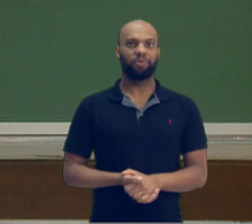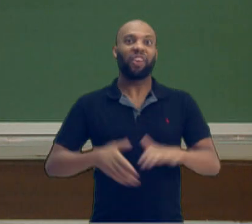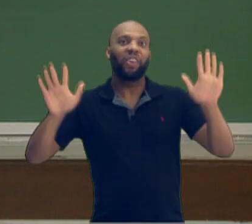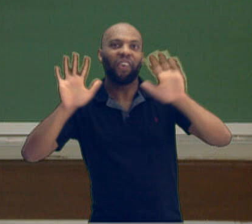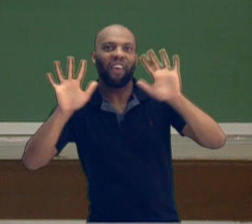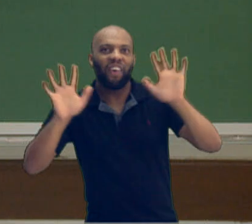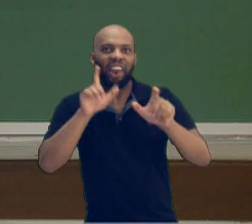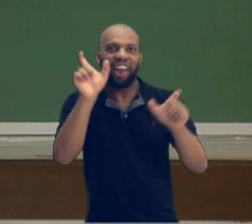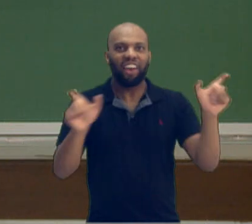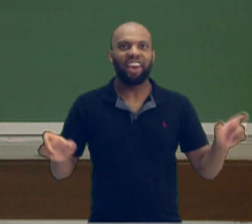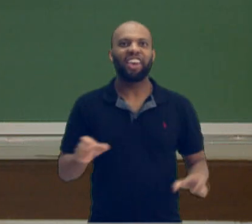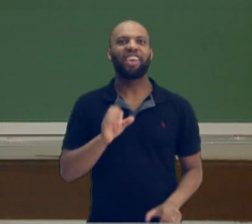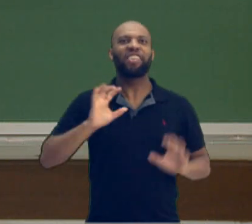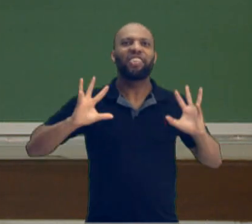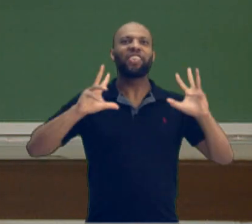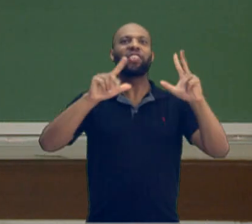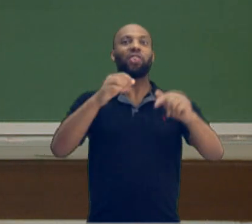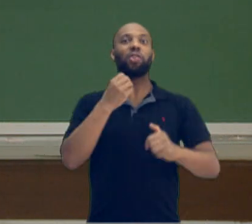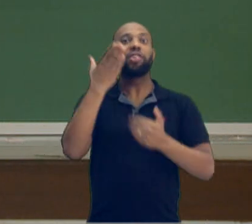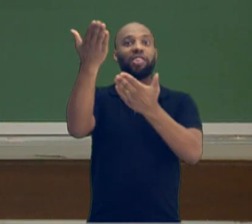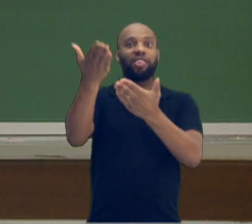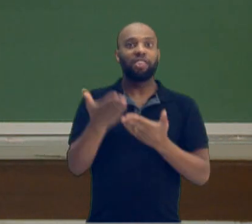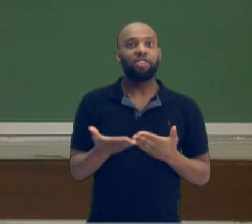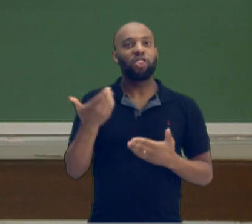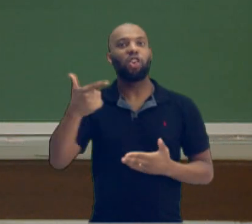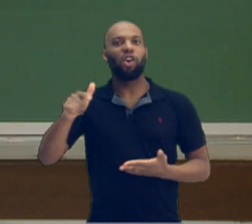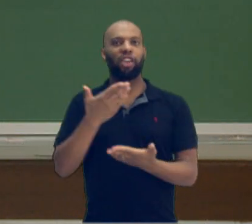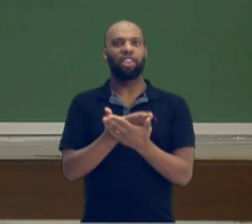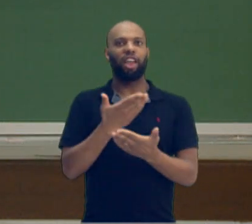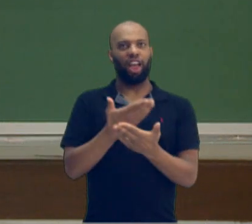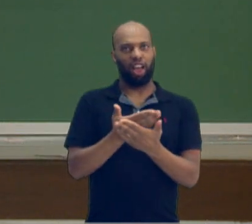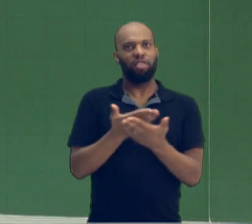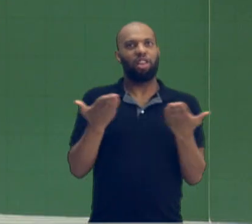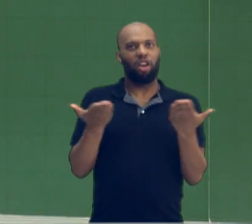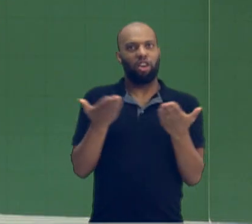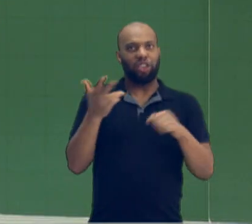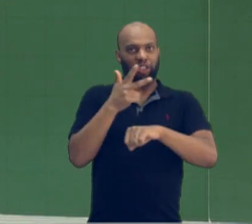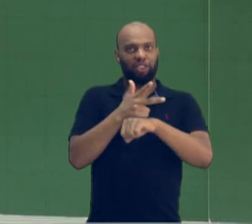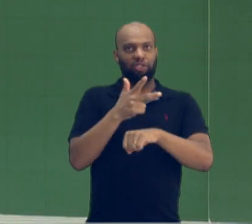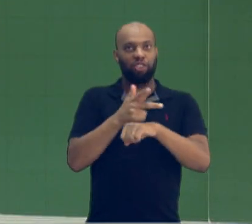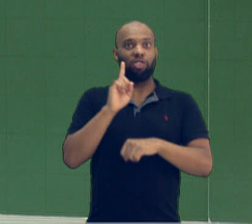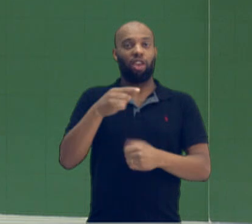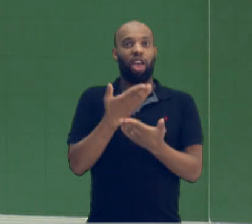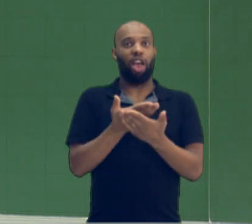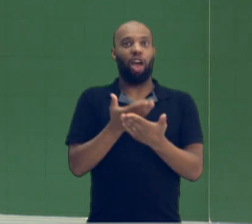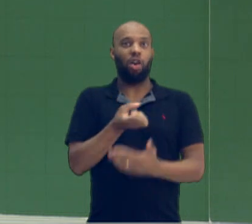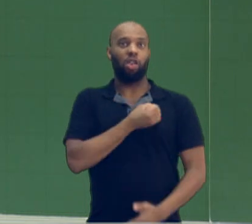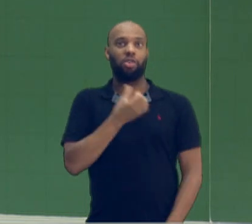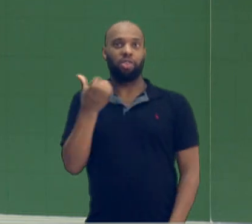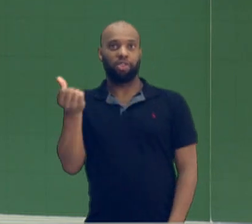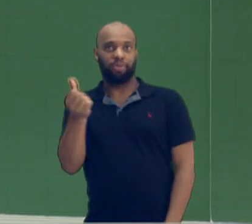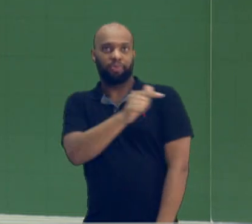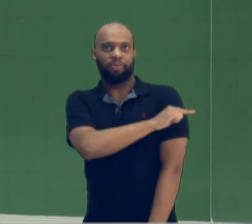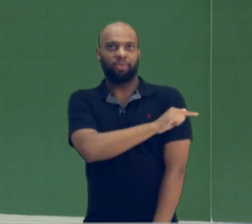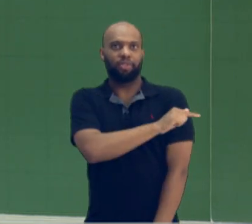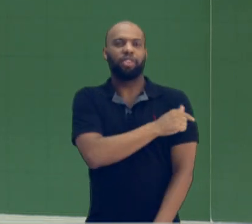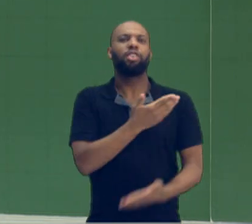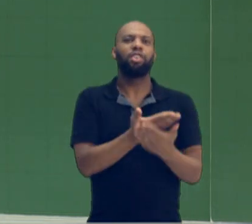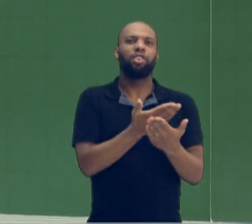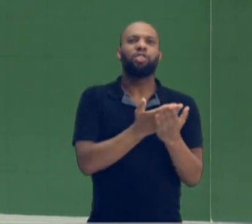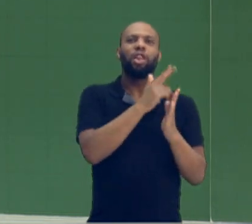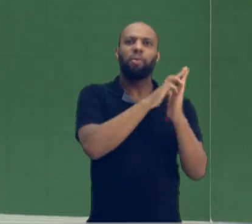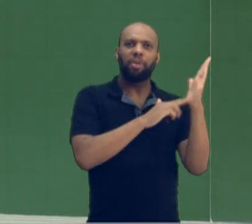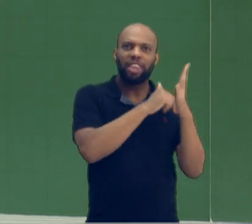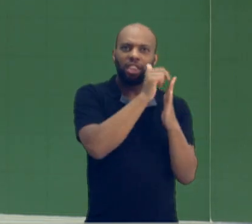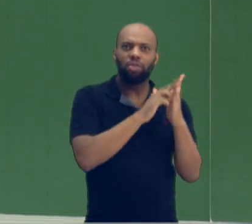Olá, pessoal! Sejam todos bem-vindos a mais uma aula online. Essa é a aula 6 do 7º ano. Vamos trabalhar fresco,